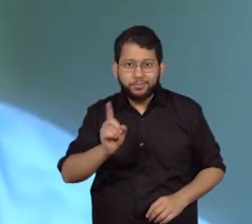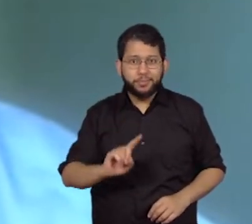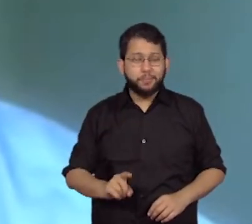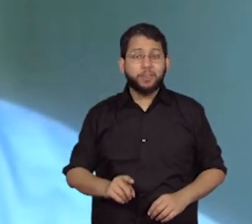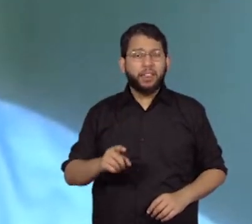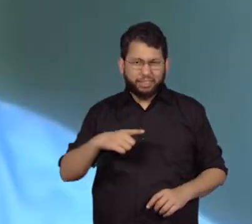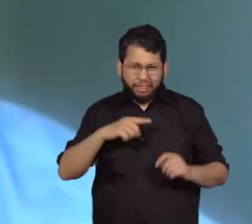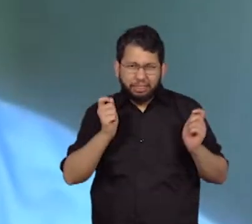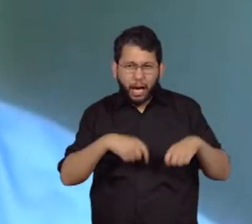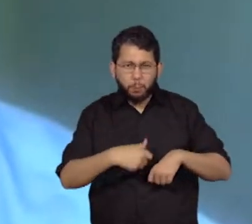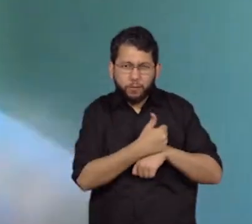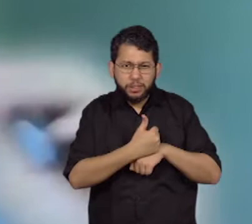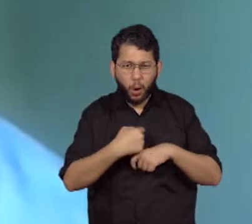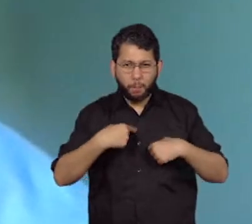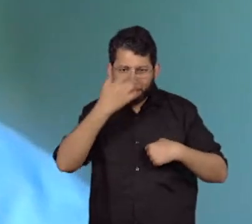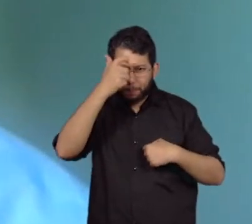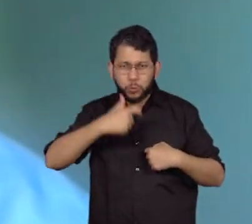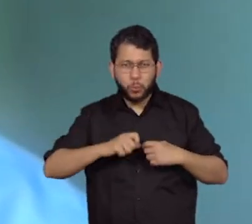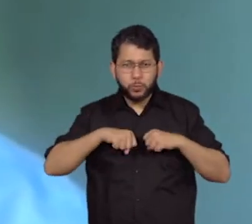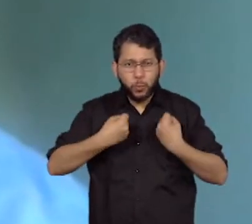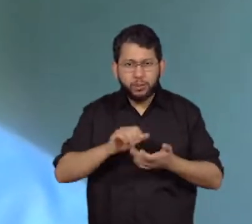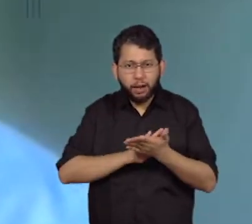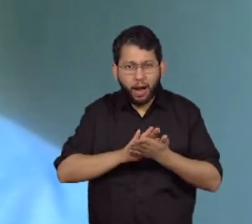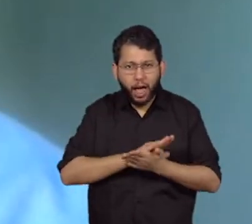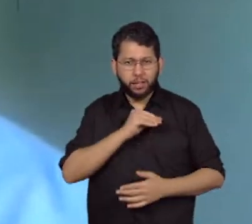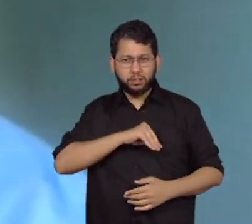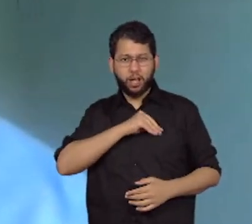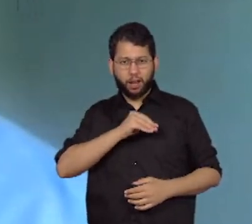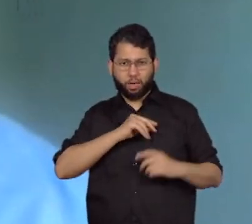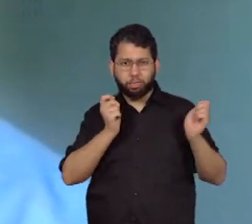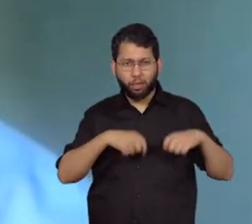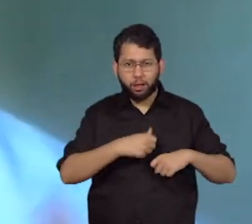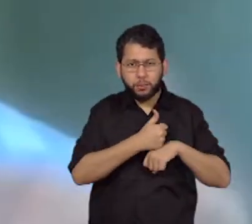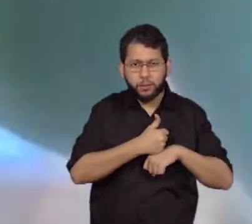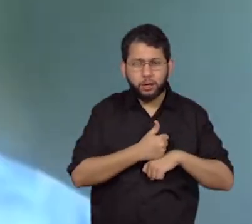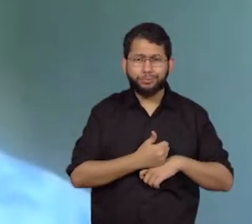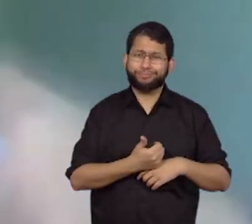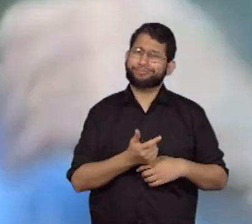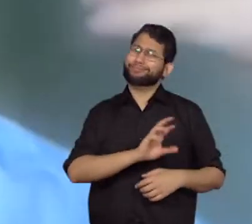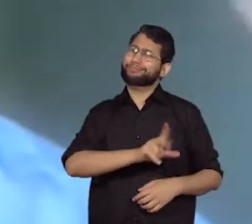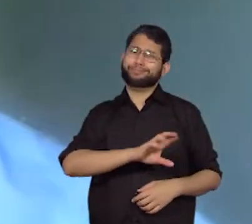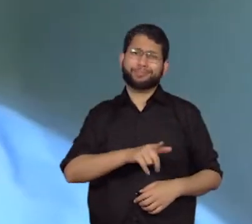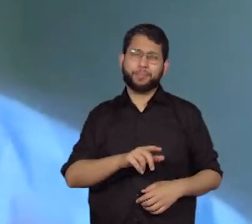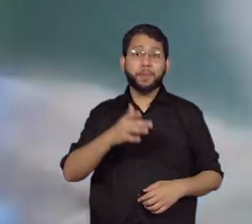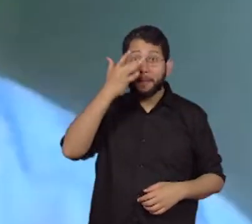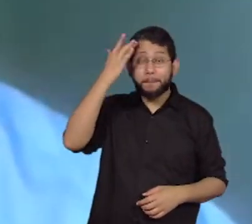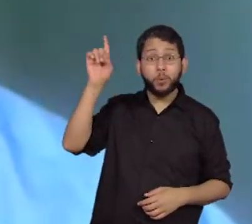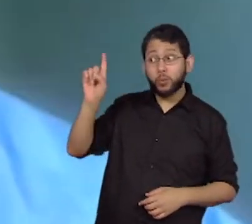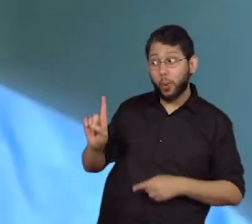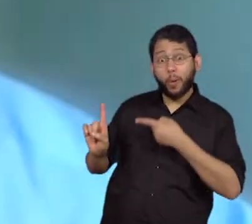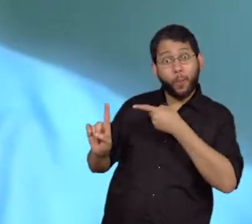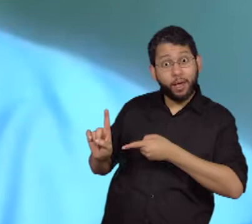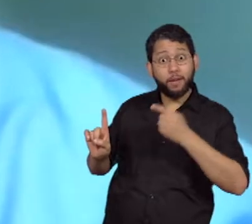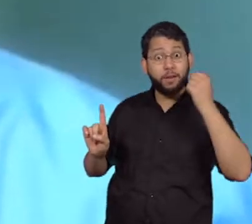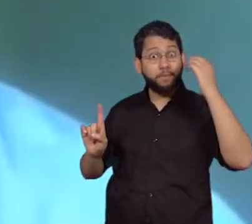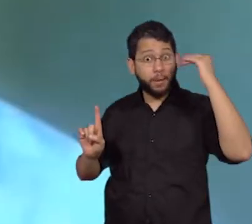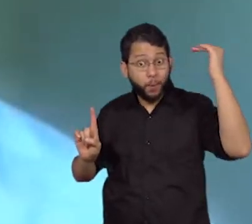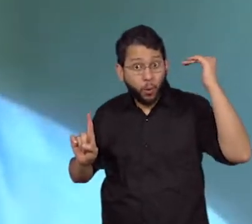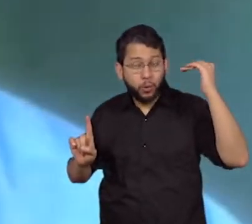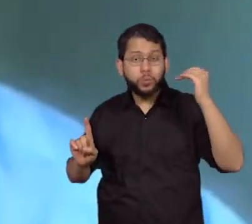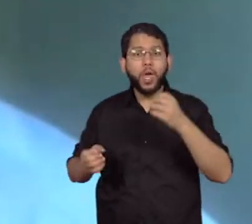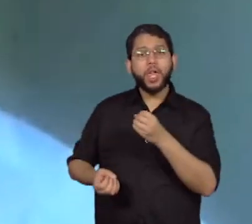dinheiro, que não tem esforço. Então, assim, não é só chegar lá, não é só ficar famoso, é como você constrói e mantém a sua